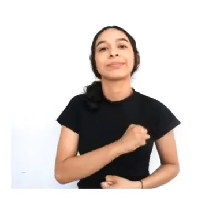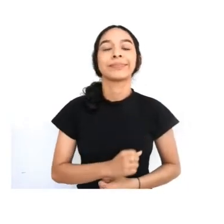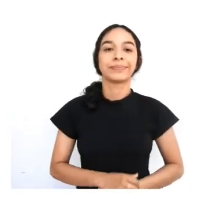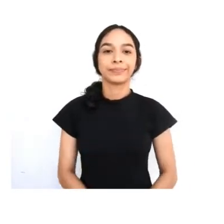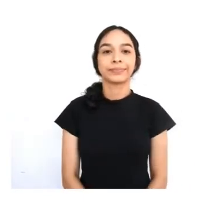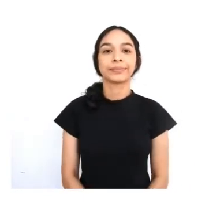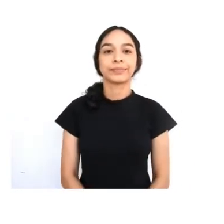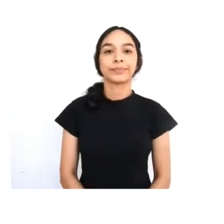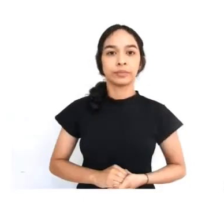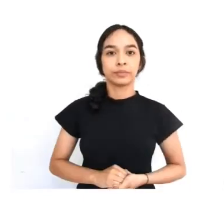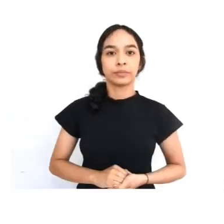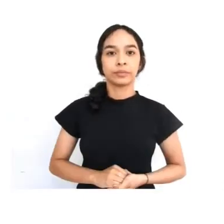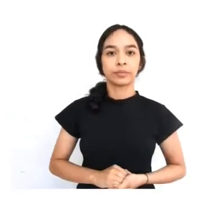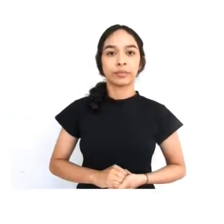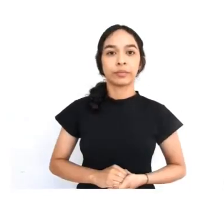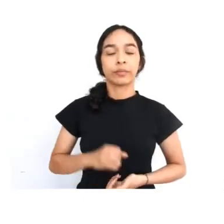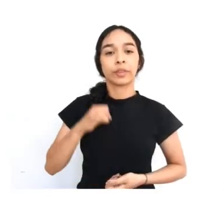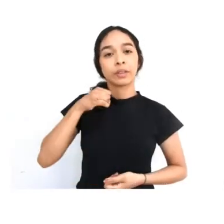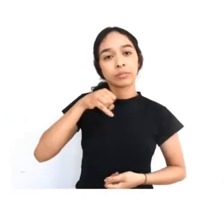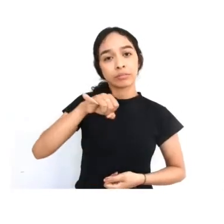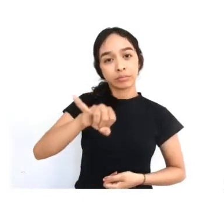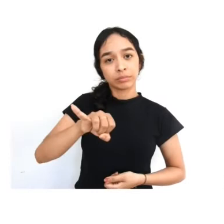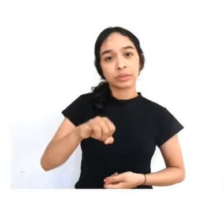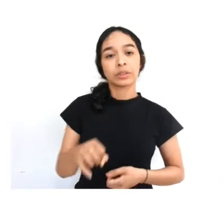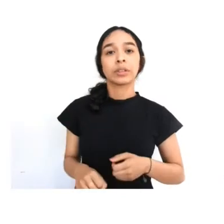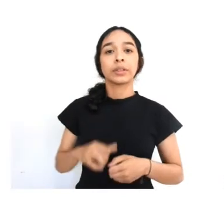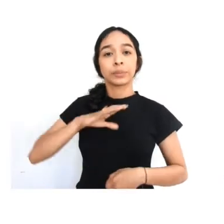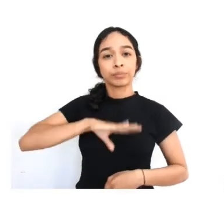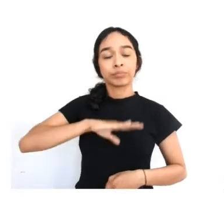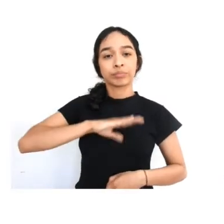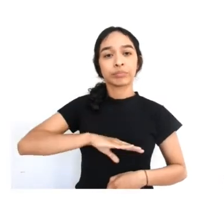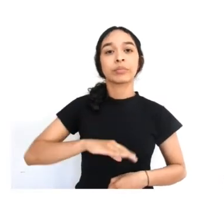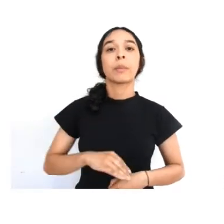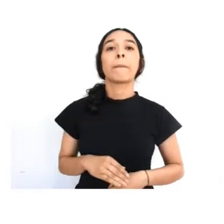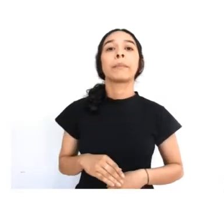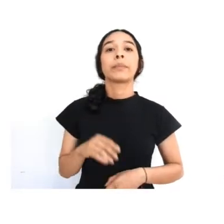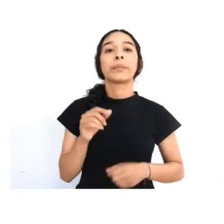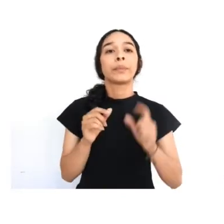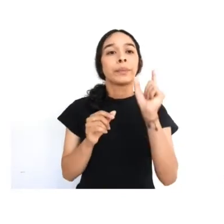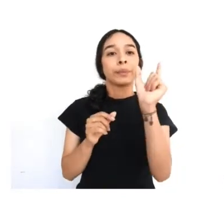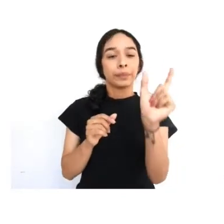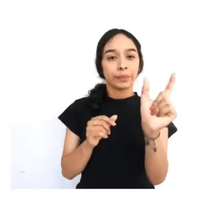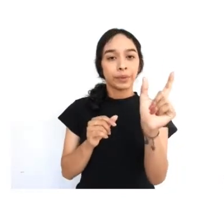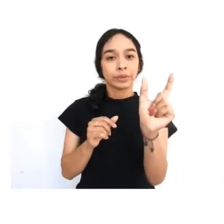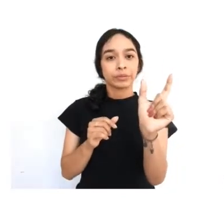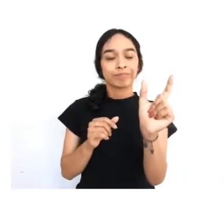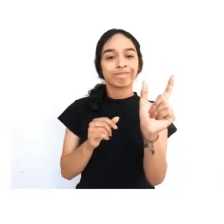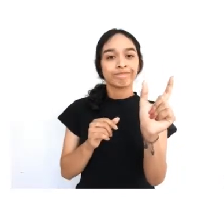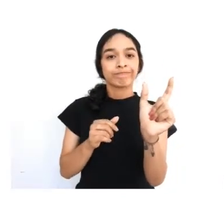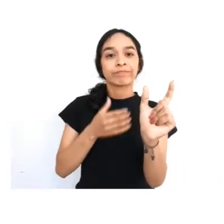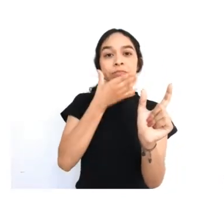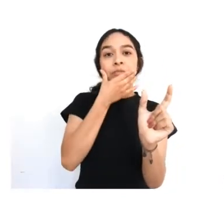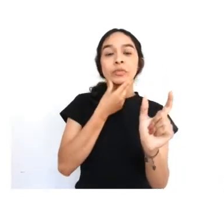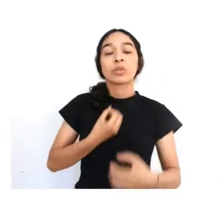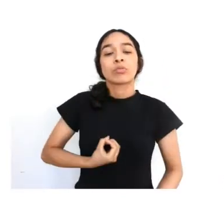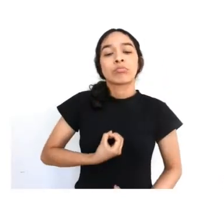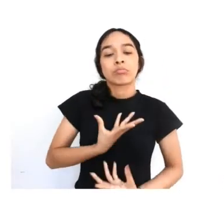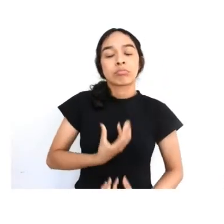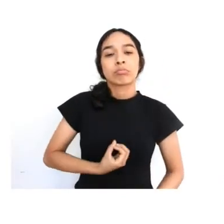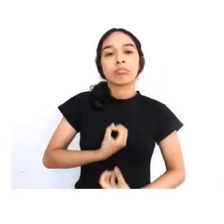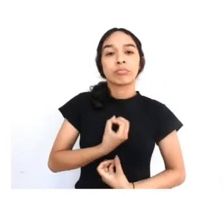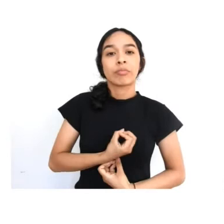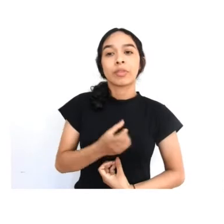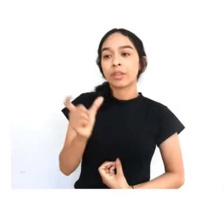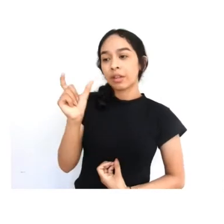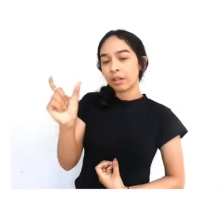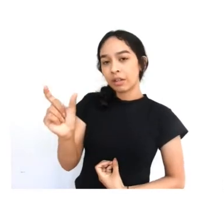verbo. Bem, se eu fizer em português uma inversão da frase, ou seja, se eu pegar o poeta